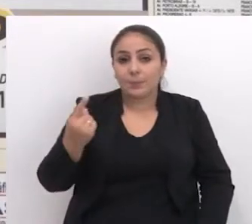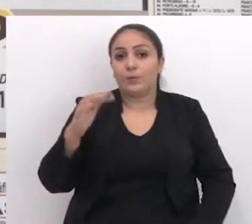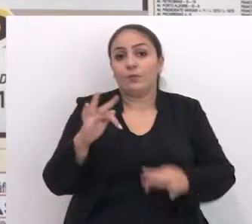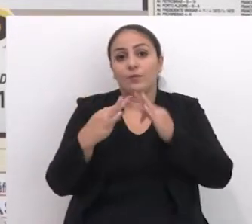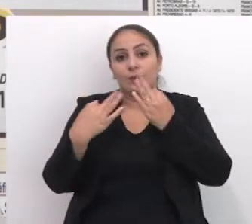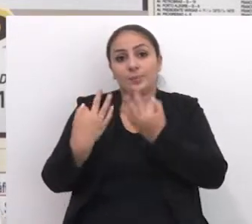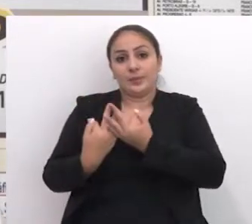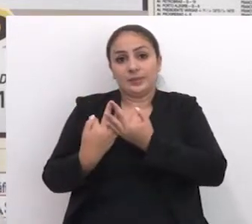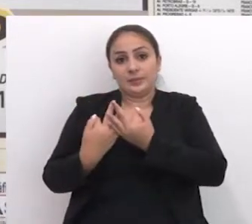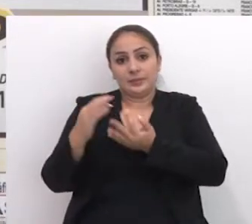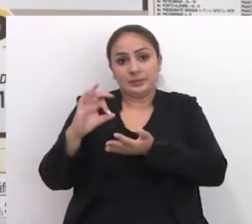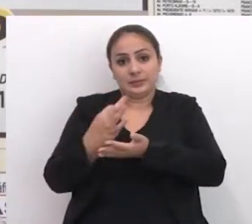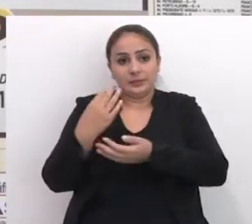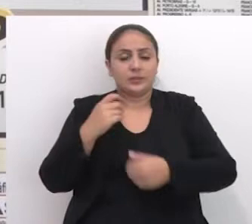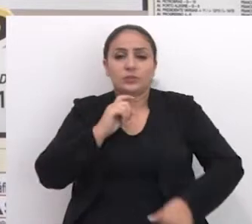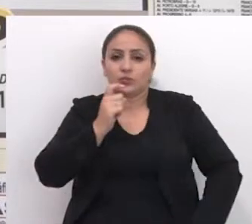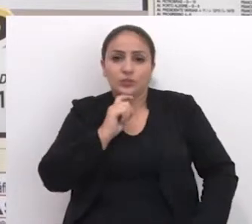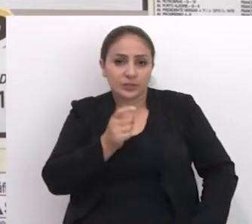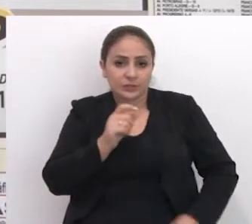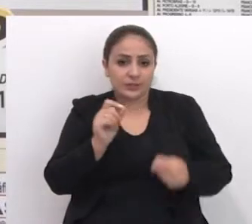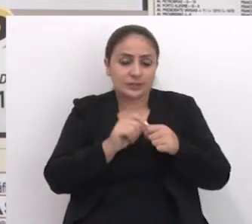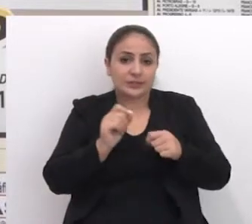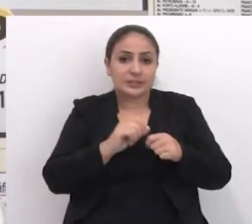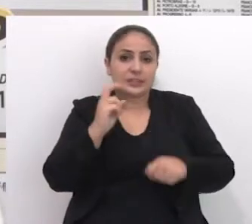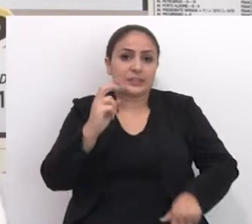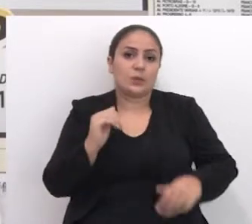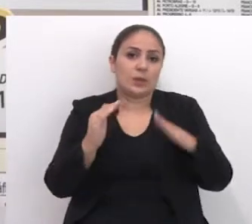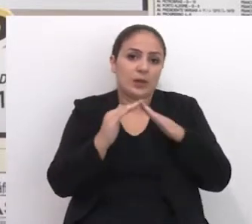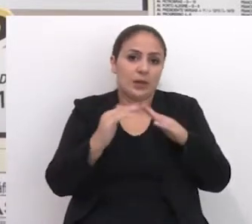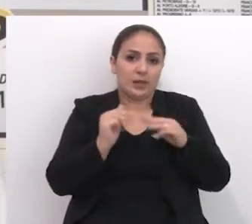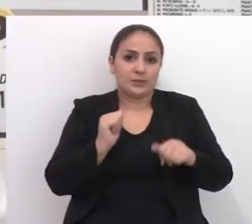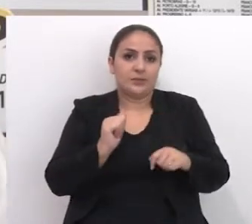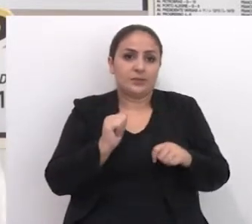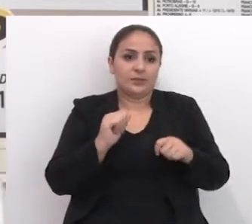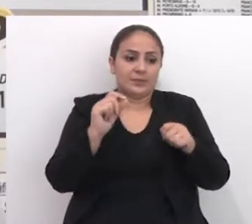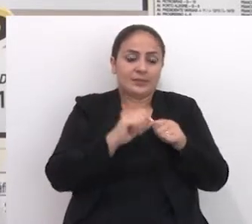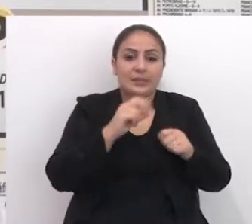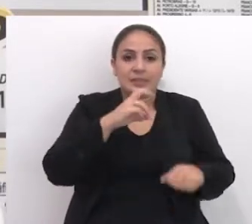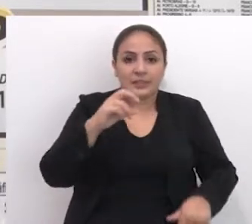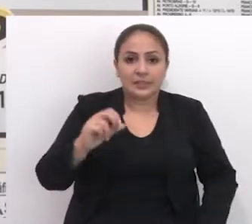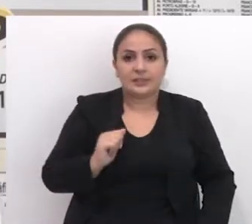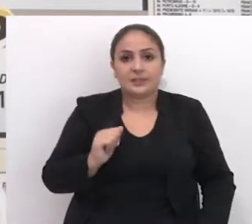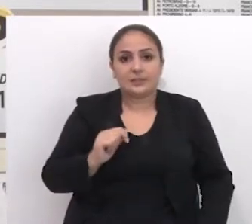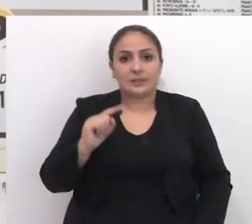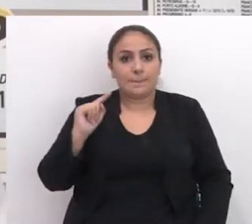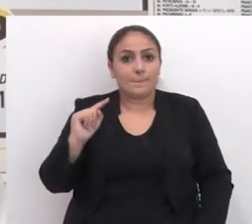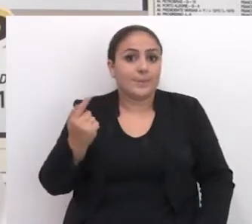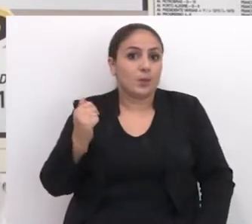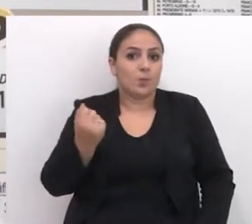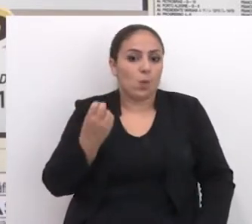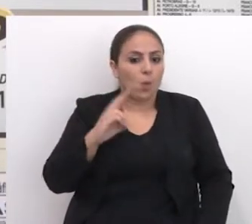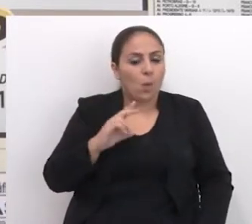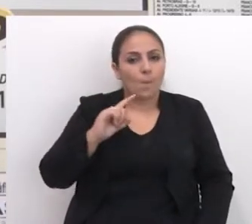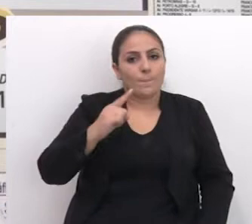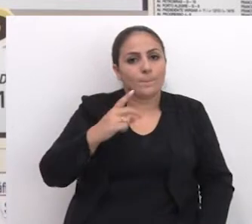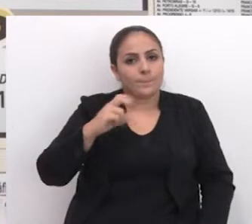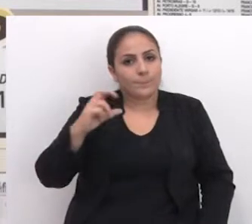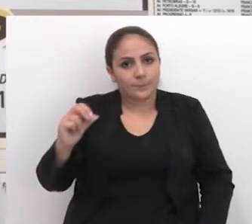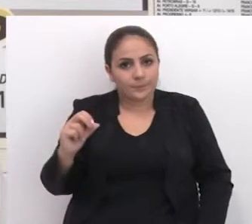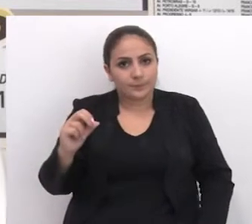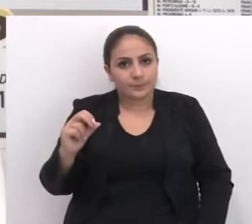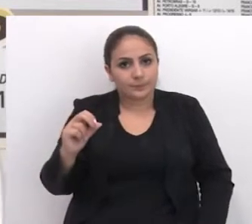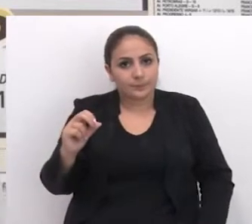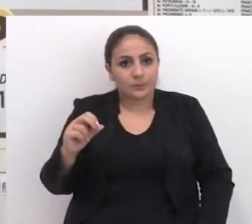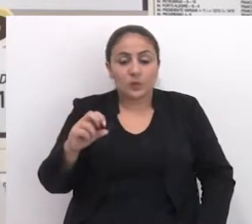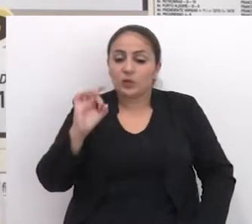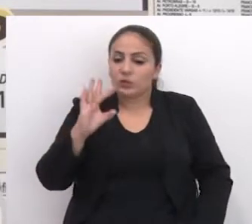na habitação? Nós não podemos fazer 5 casas, então nós temos que fazer 500, 1.000 ou 1.500 para nós poder assentar todos.